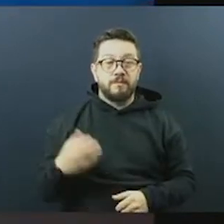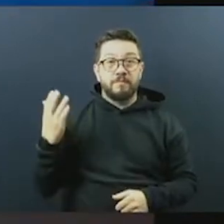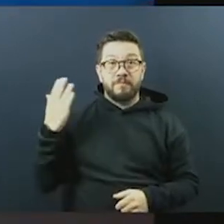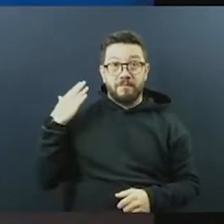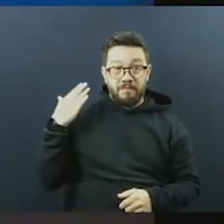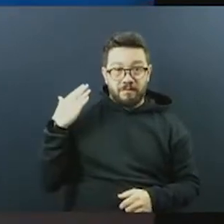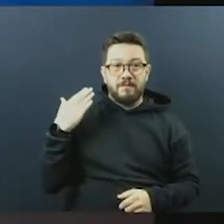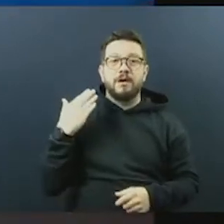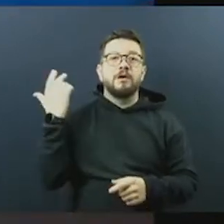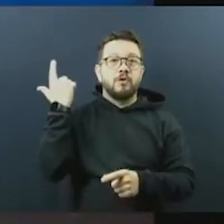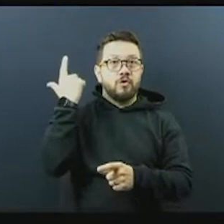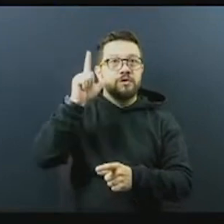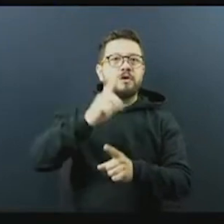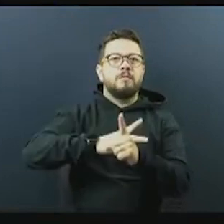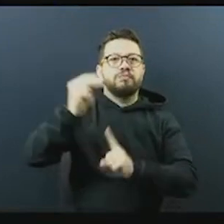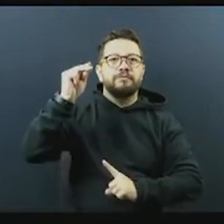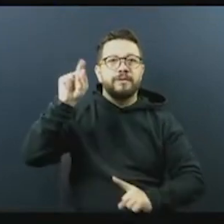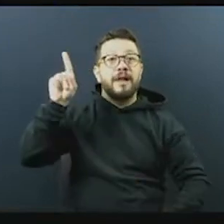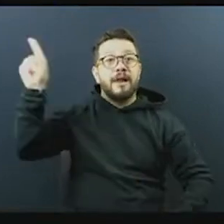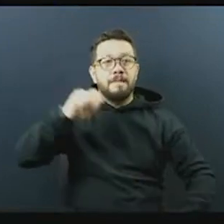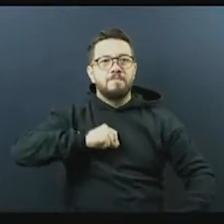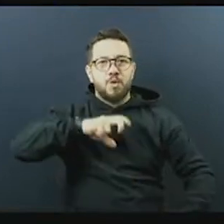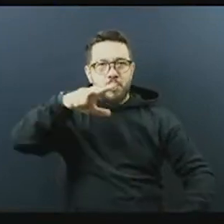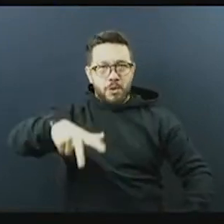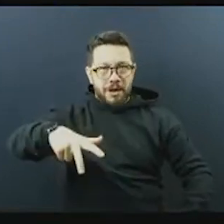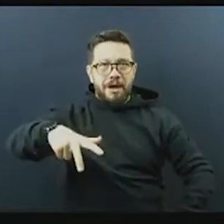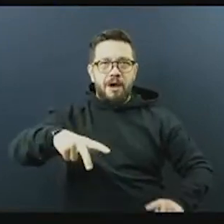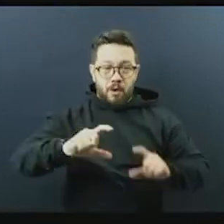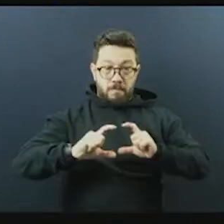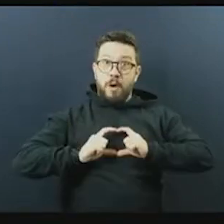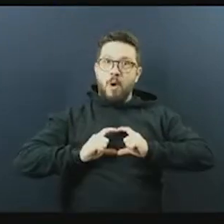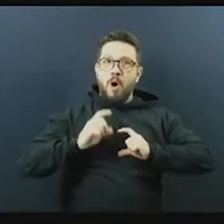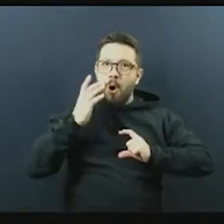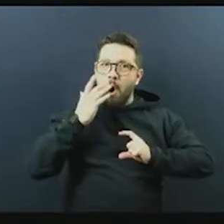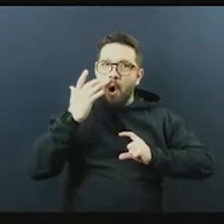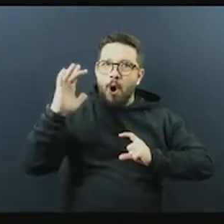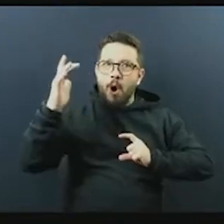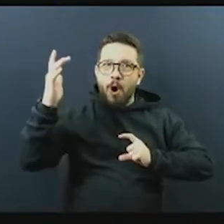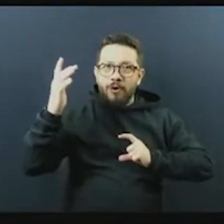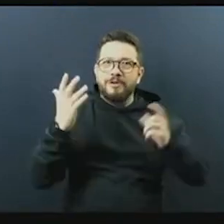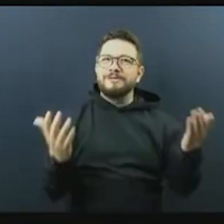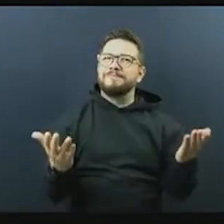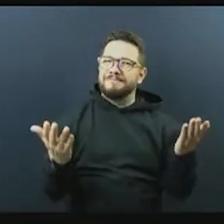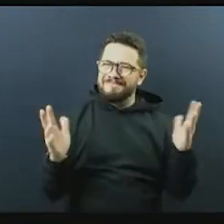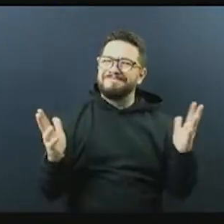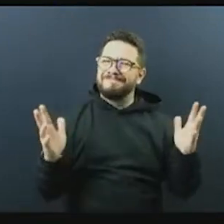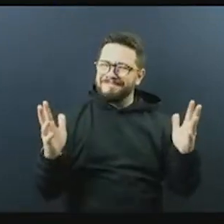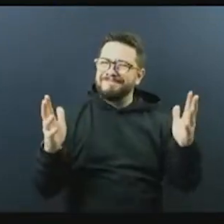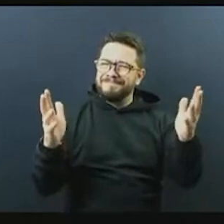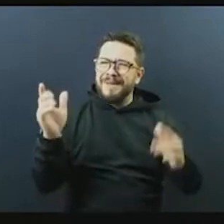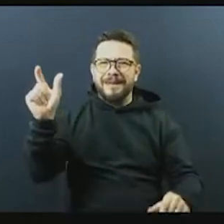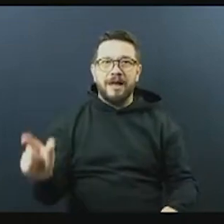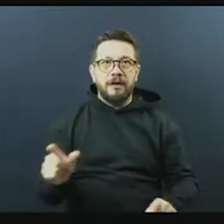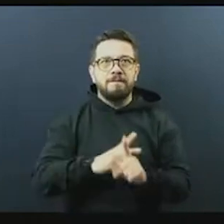em Coimbra, Portugal, ganhou medalha de ouro em Coimbra. Então, nós gostaríamos de registrar essa vitória. É uma atleta que faz parte